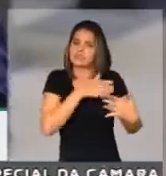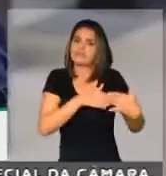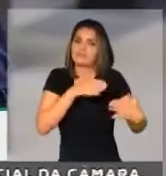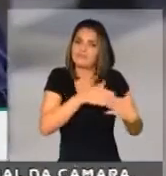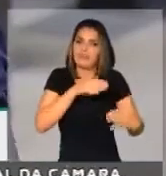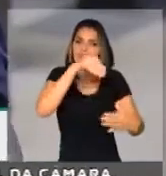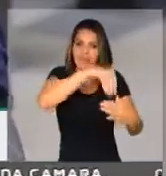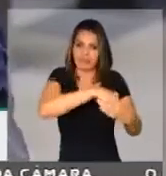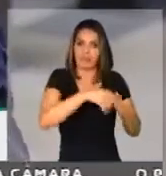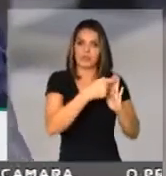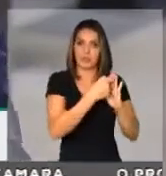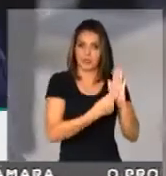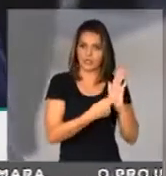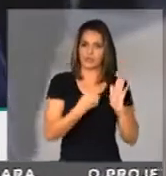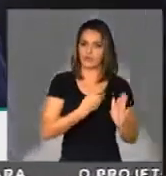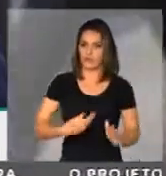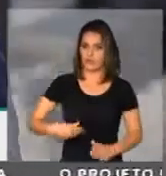da